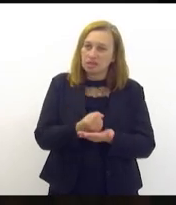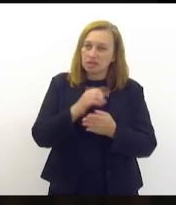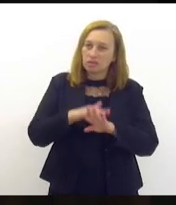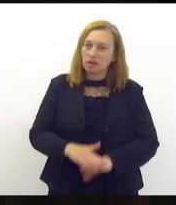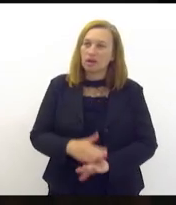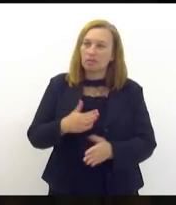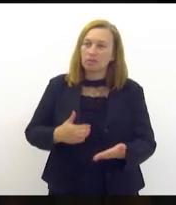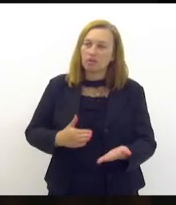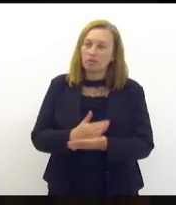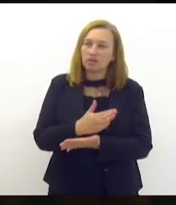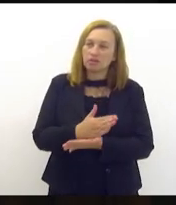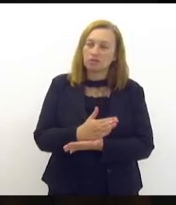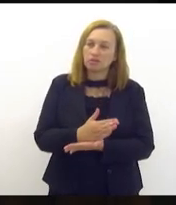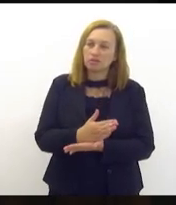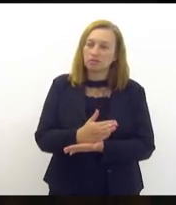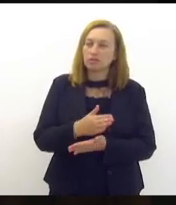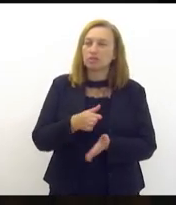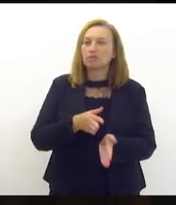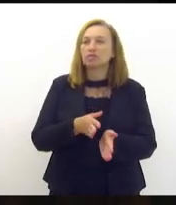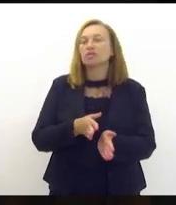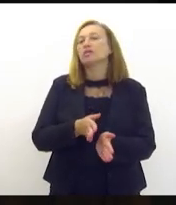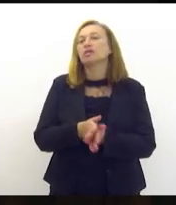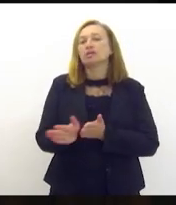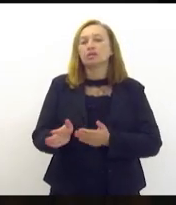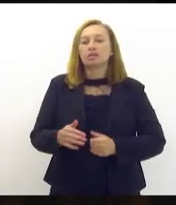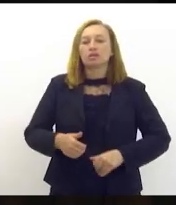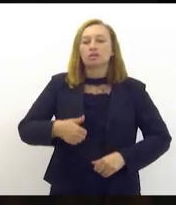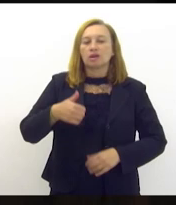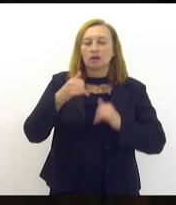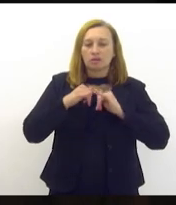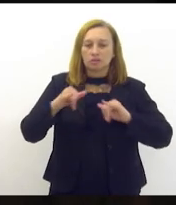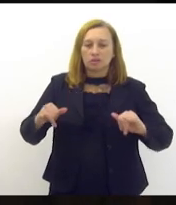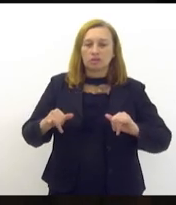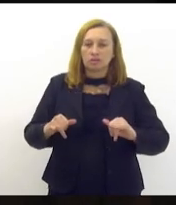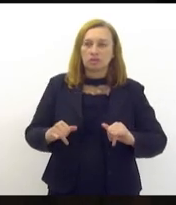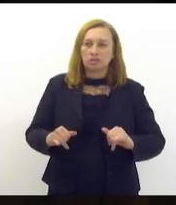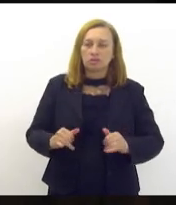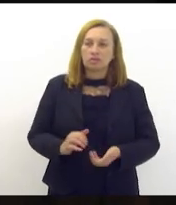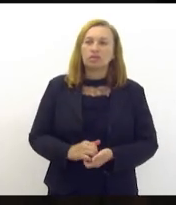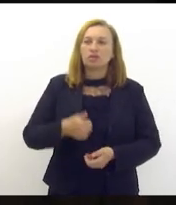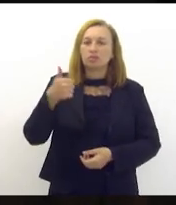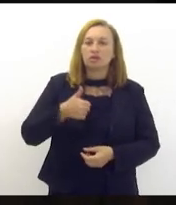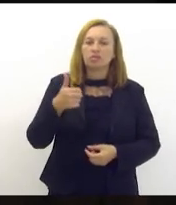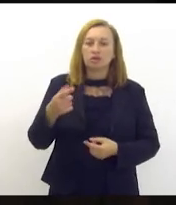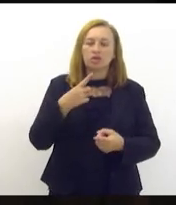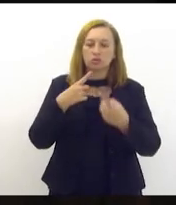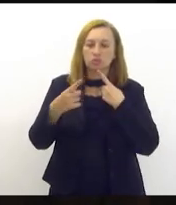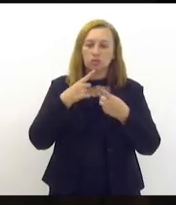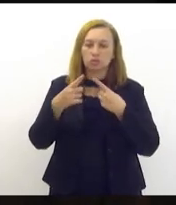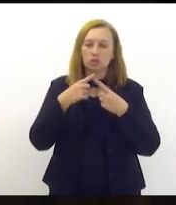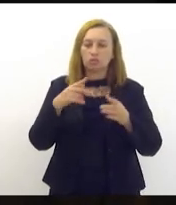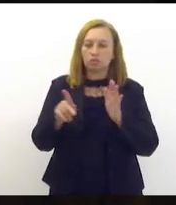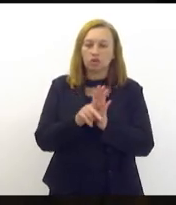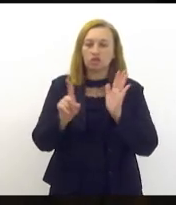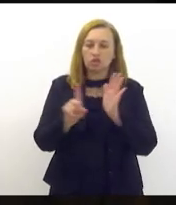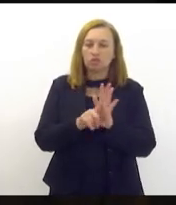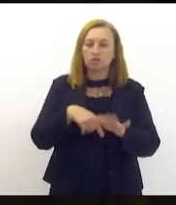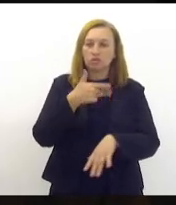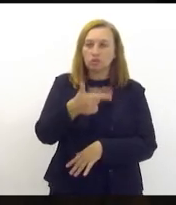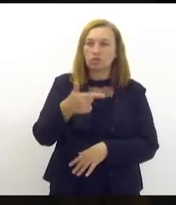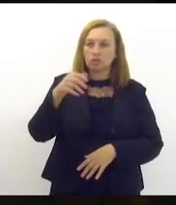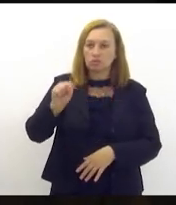estão. Aprovado, vai autógrafo. Anuncio, em primeira discussão, projeto de lei